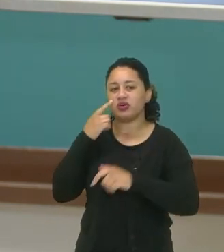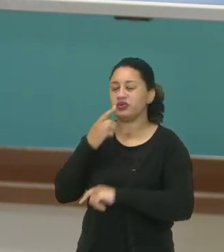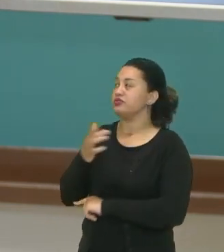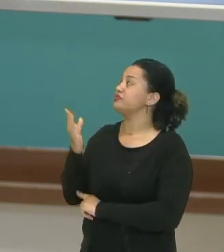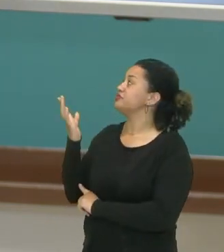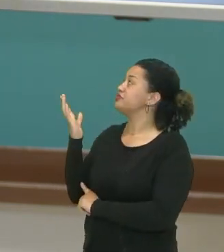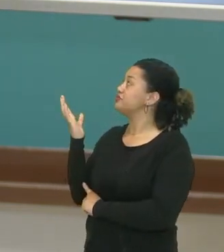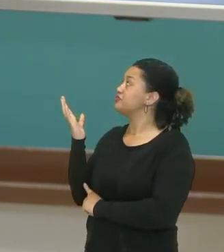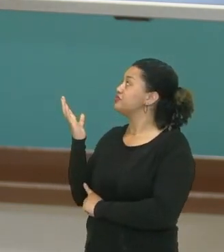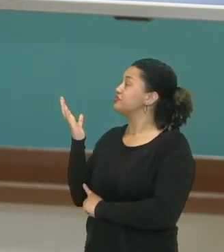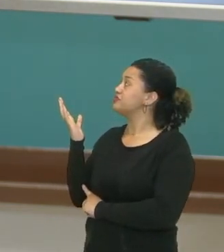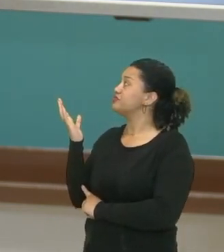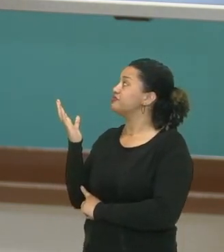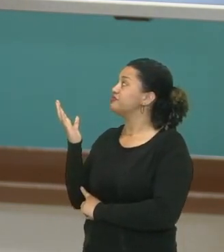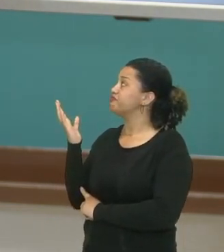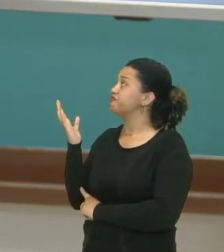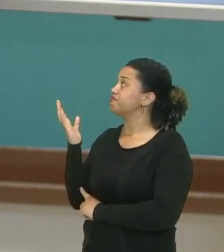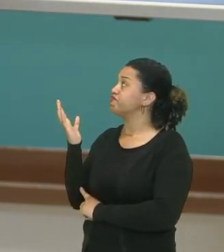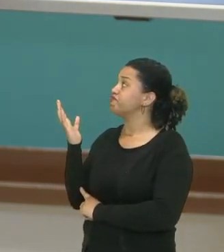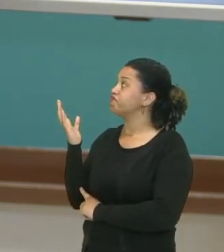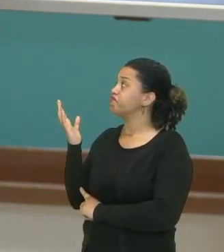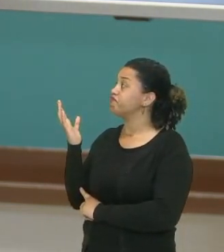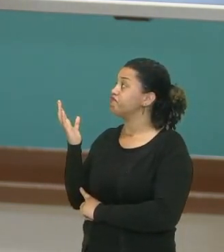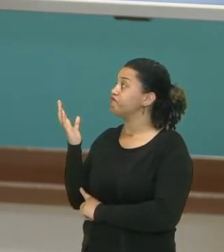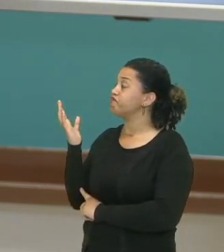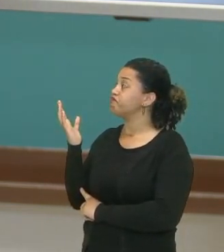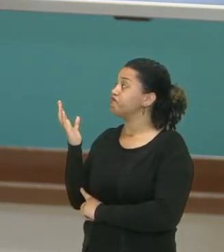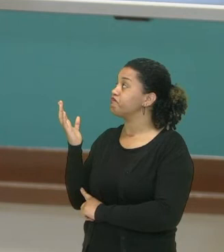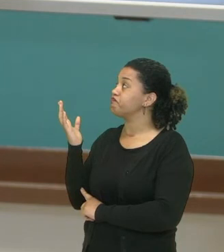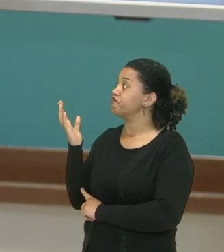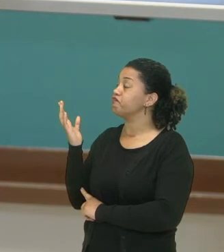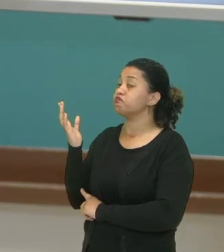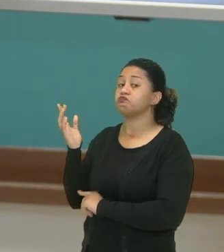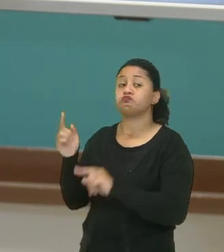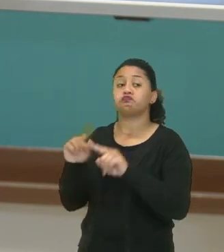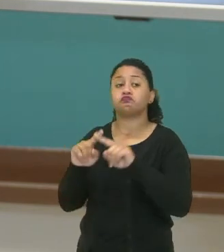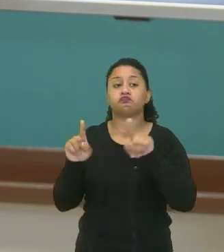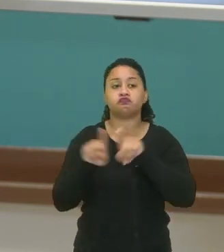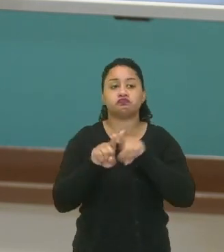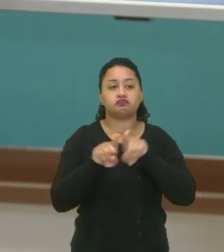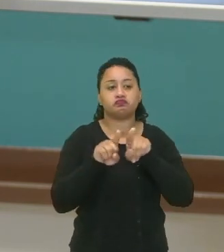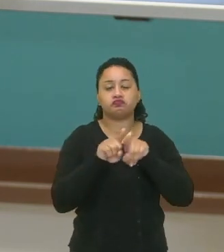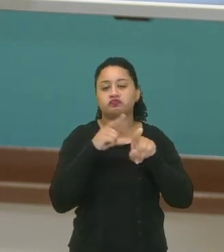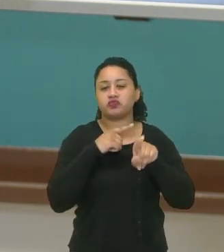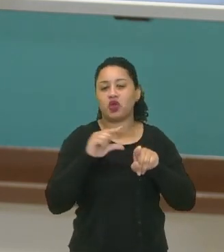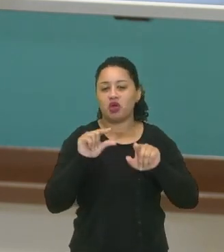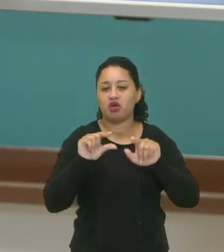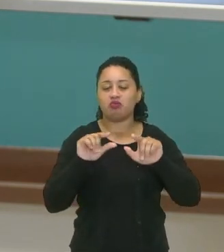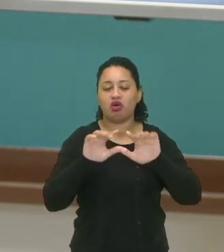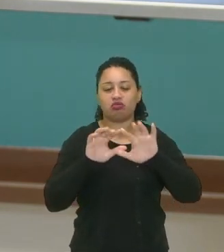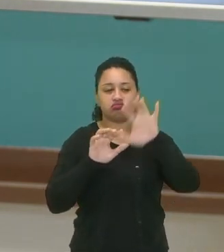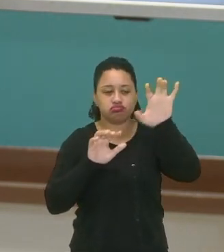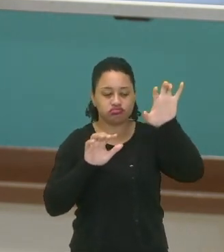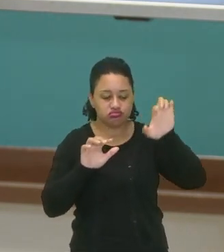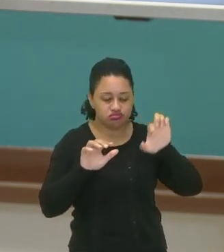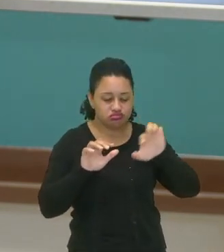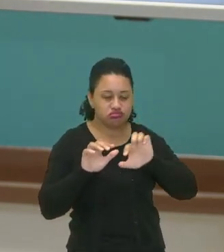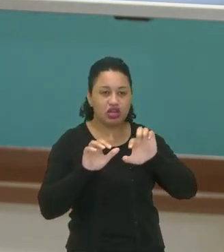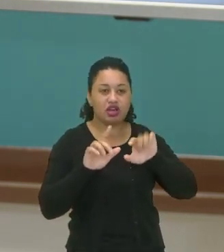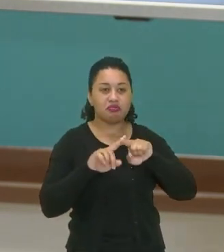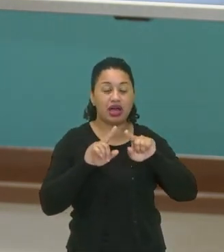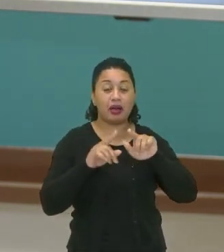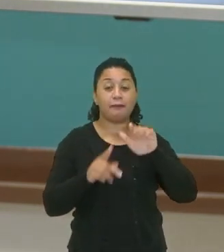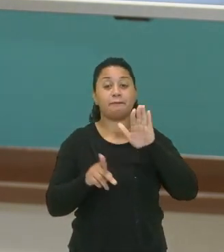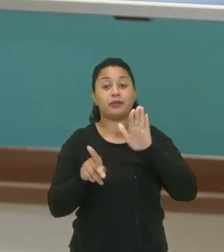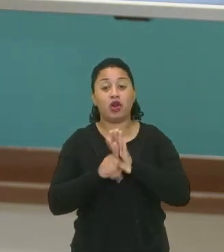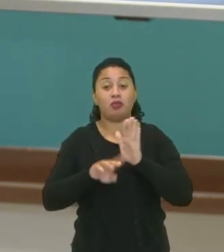orientais da África, principalmente. Mas também tem um pouco na região das cadeias da cadeia do Atlas, né? Vai lá no topo das montanhas